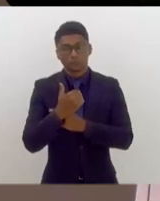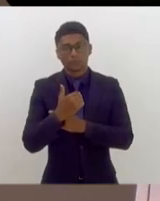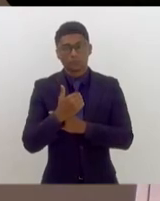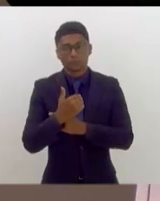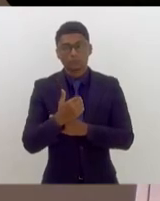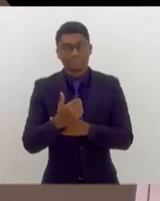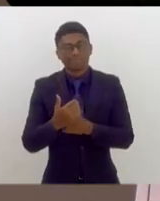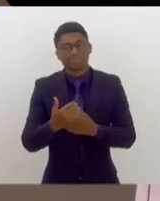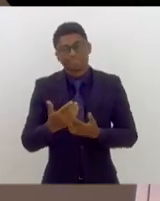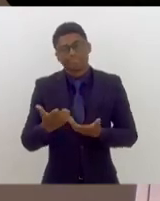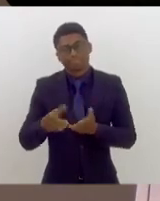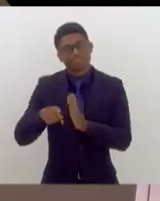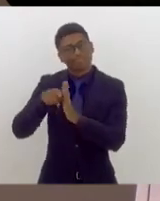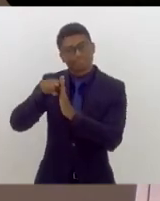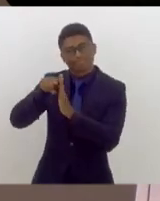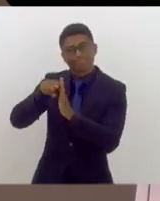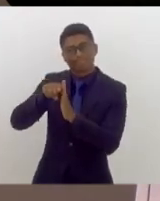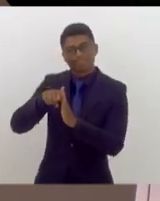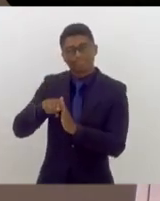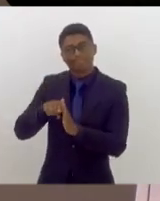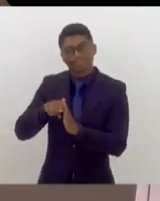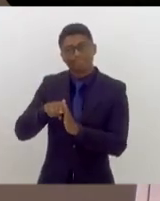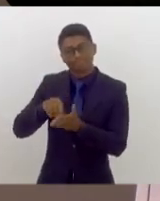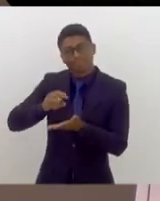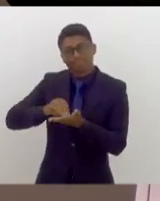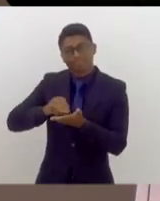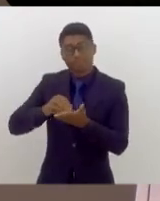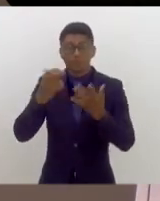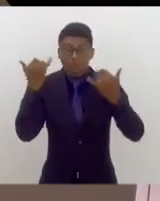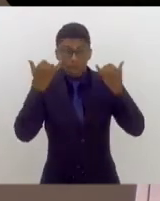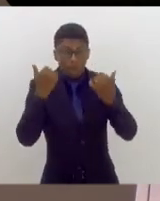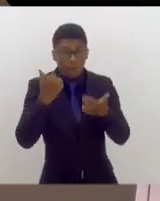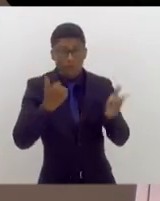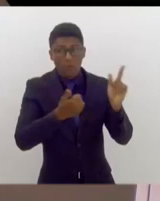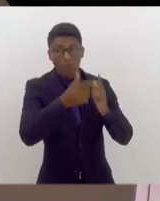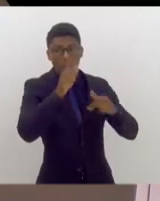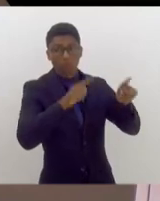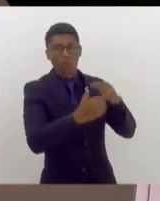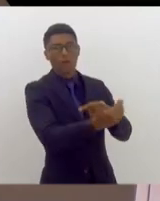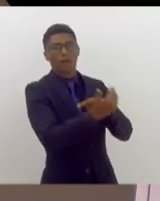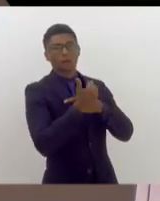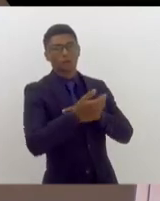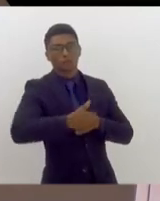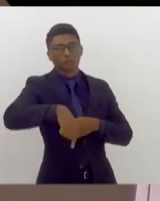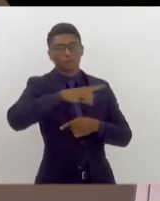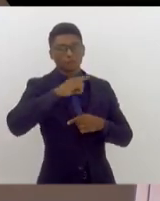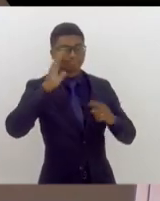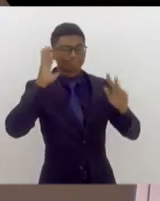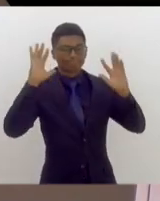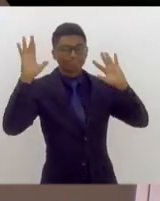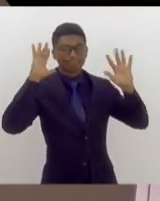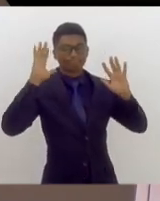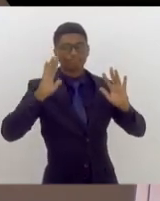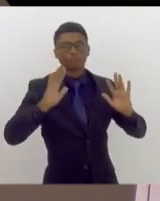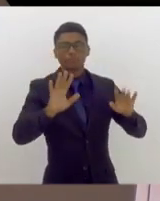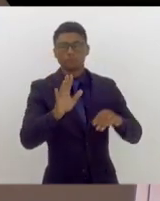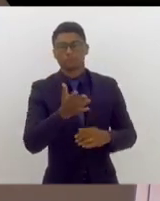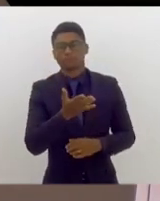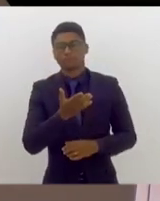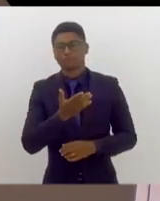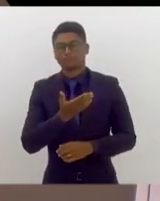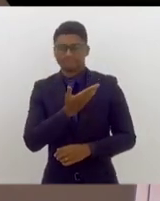mesma consistência, nos ajudam a pensar e formular questões sobre a educação. O meu colega